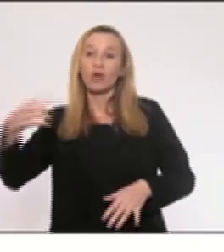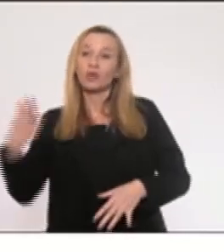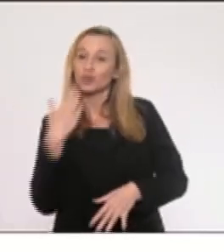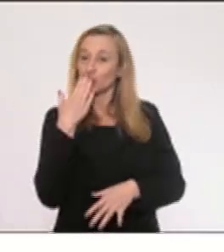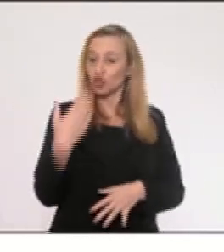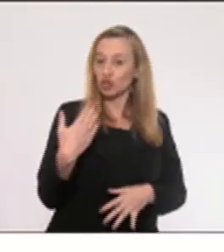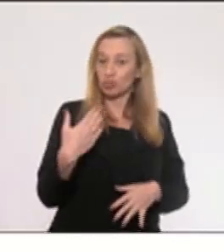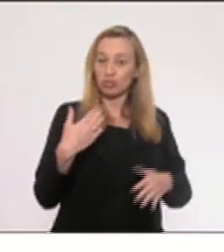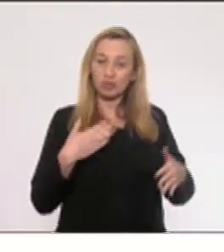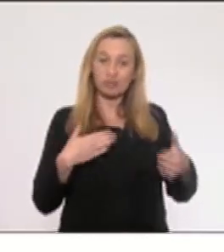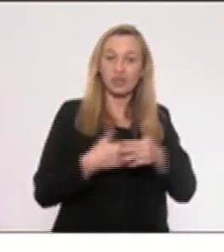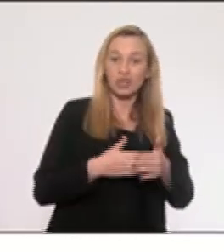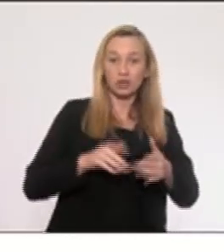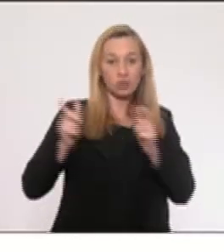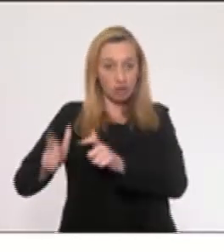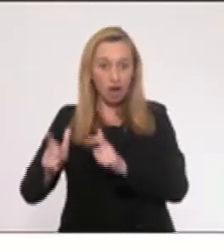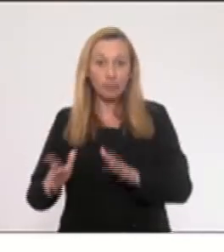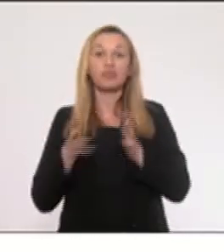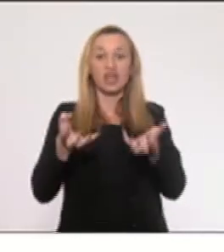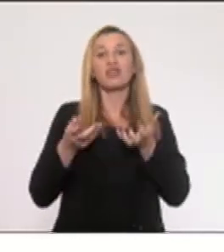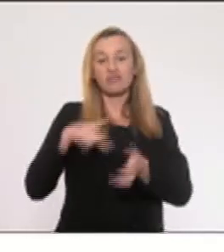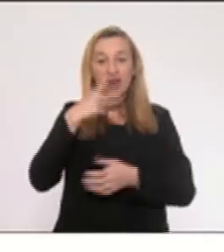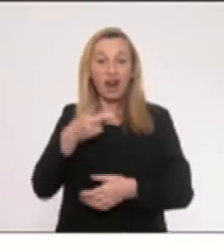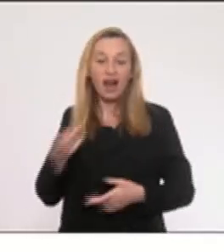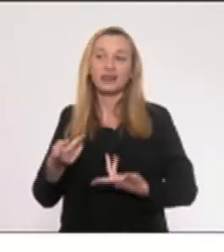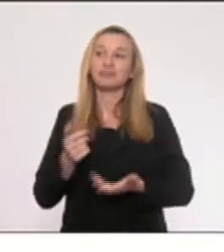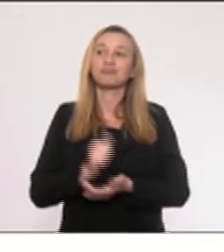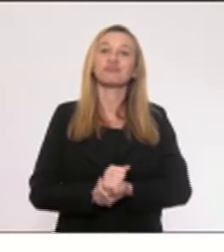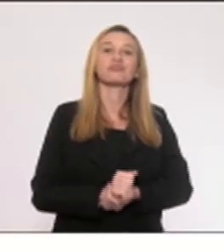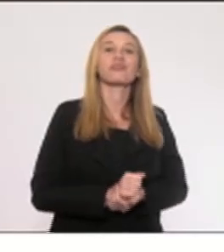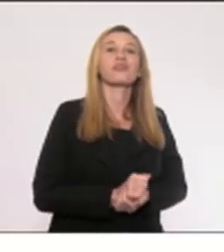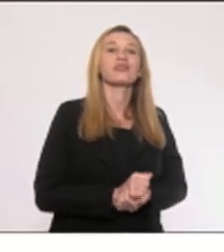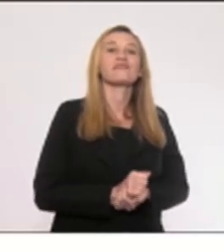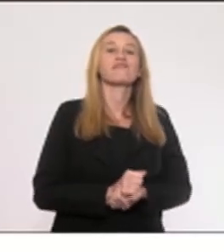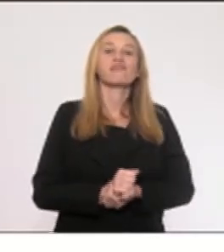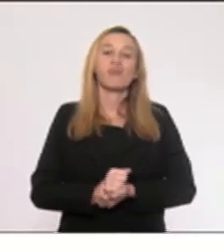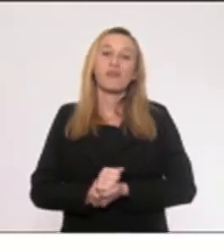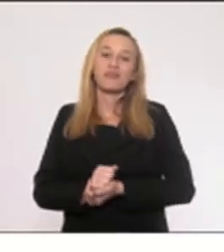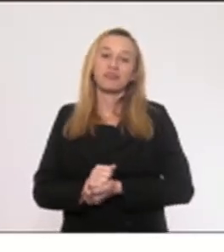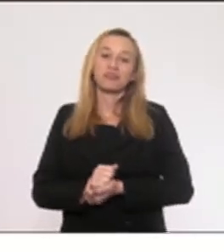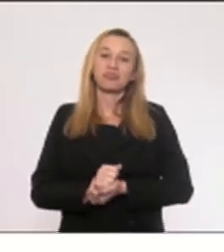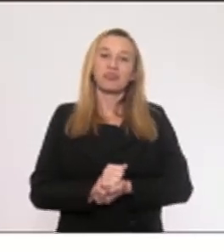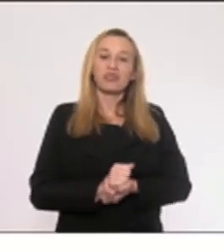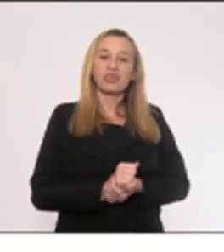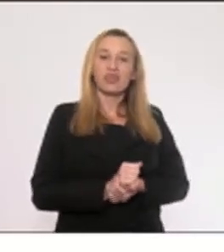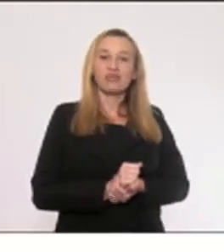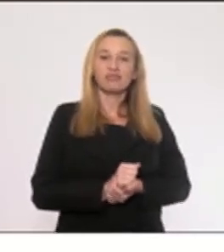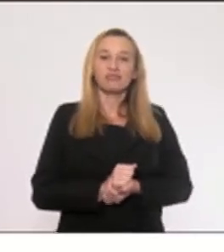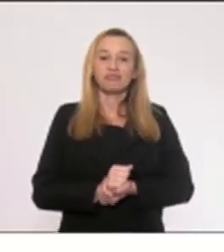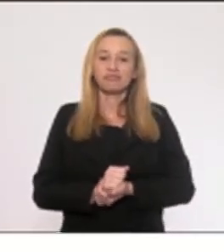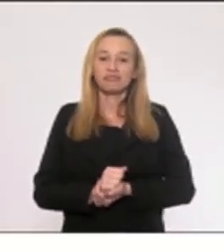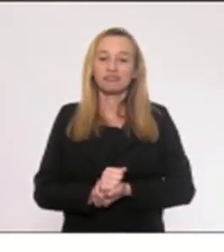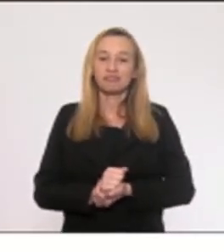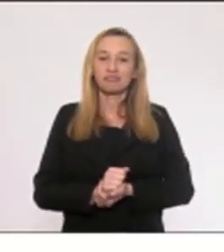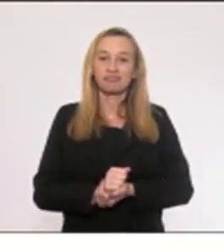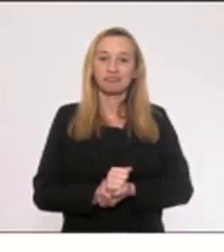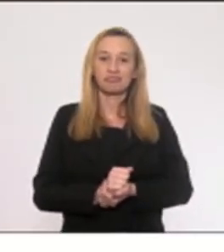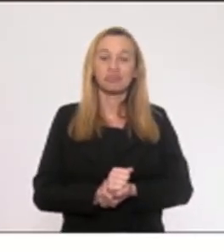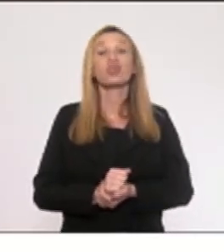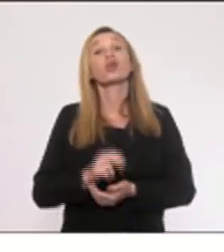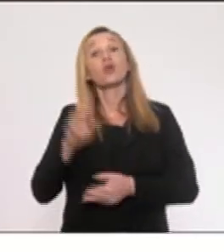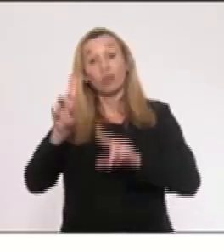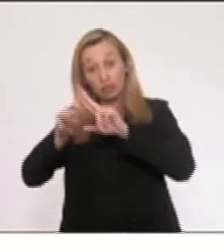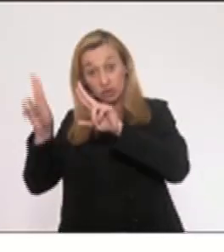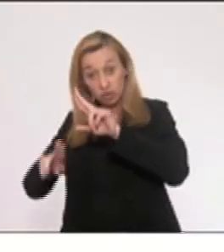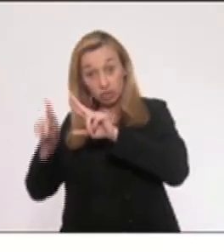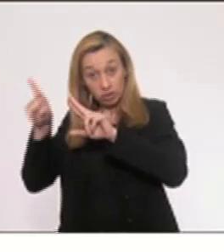local. Quero dizer que, embora haja uma discordância, como disse, considero que a